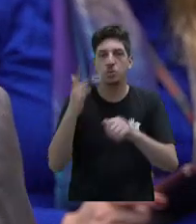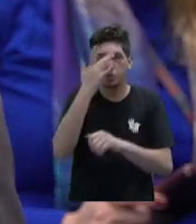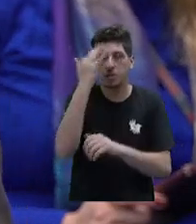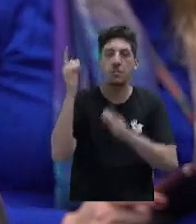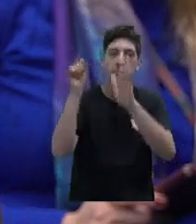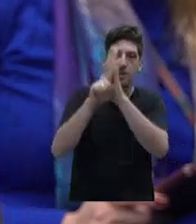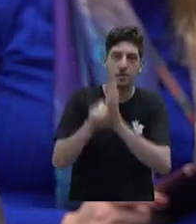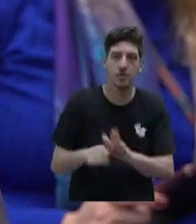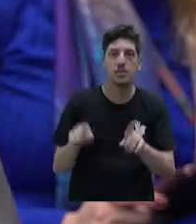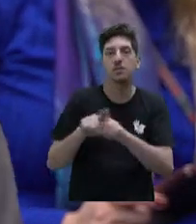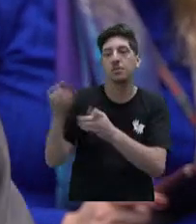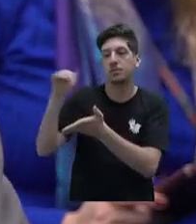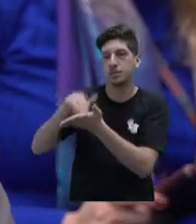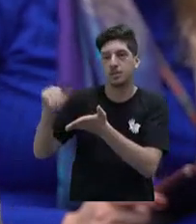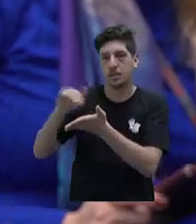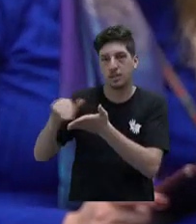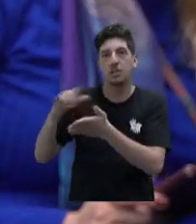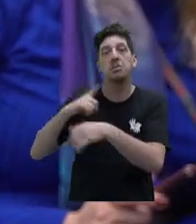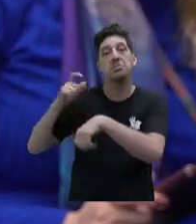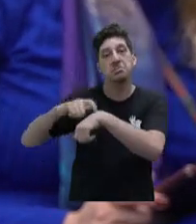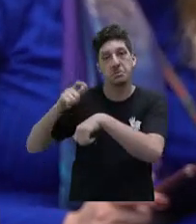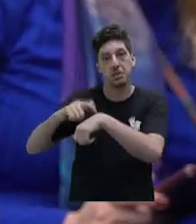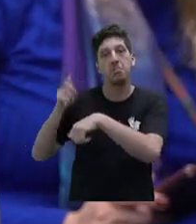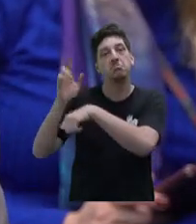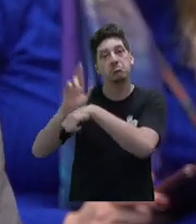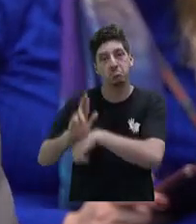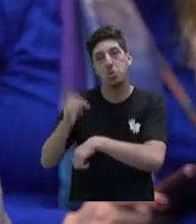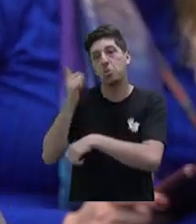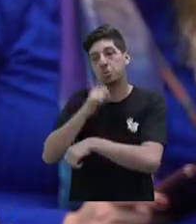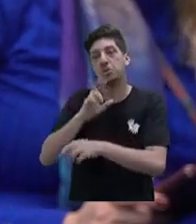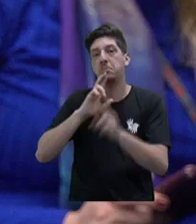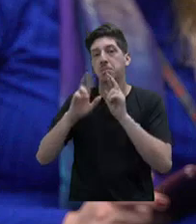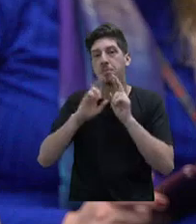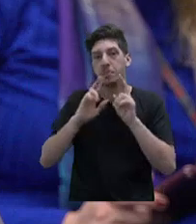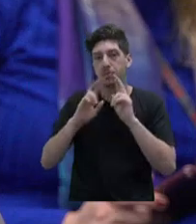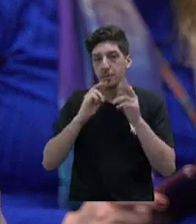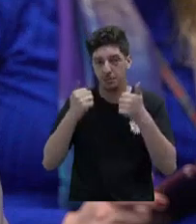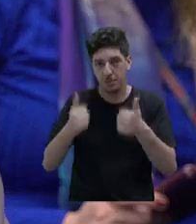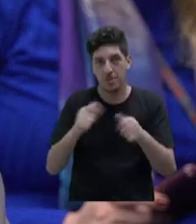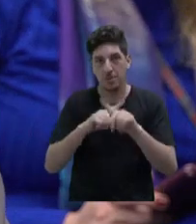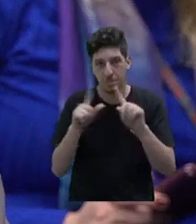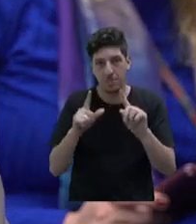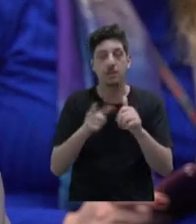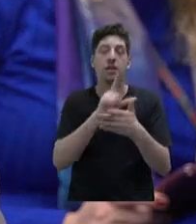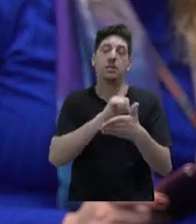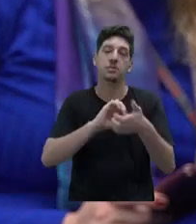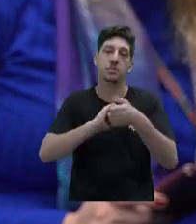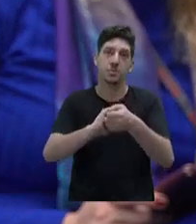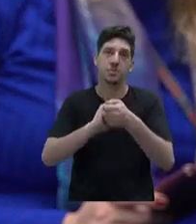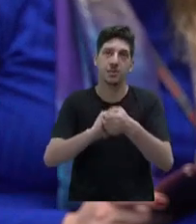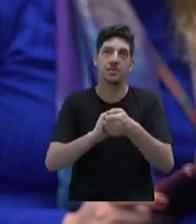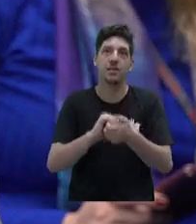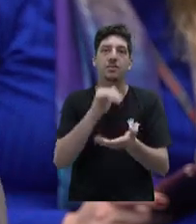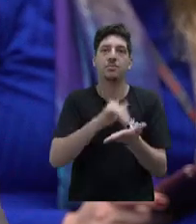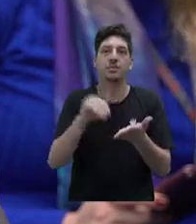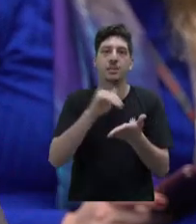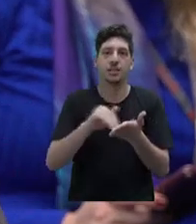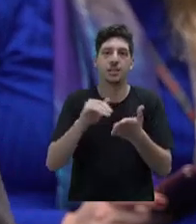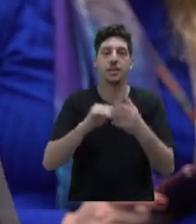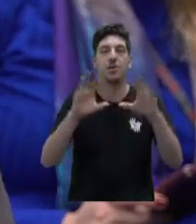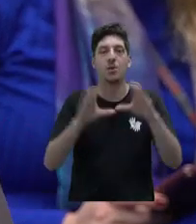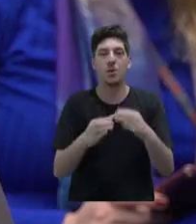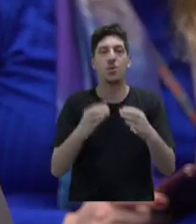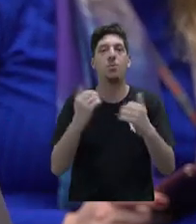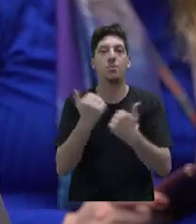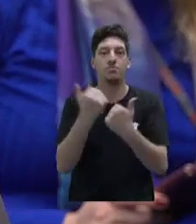e o secretário ter o tempo de responder, um prazo razoável. Mas eu gostaria de saudar aqui, secretário, a sua equipe que está aqui te acompanhando.